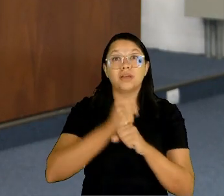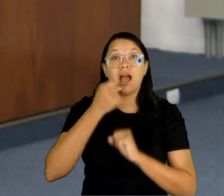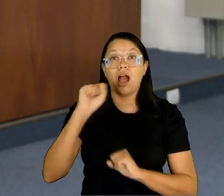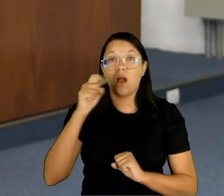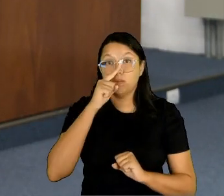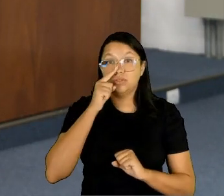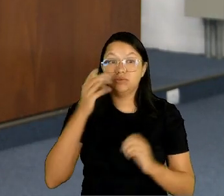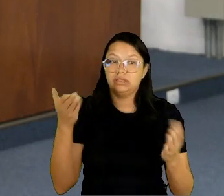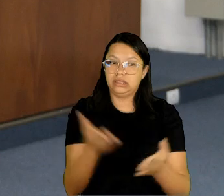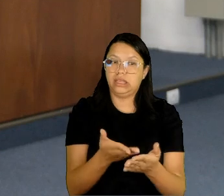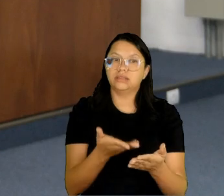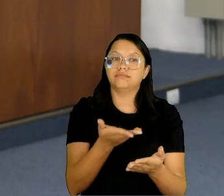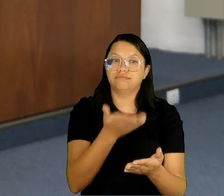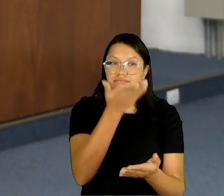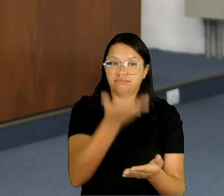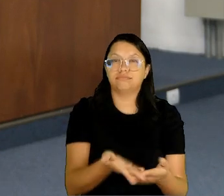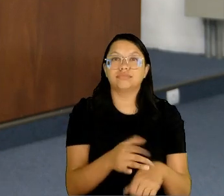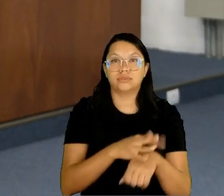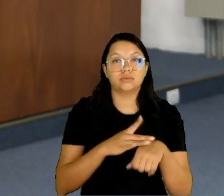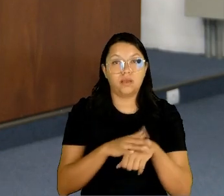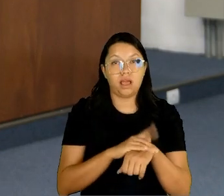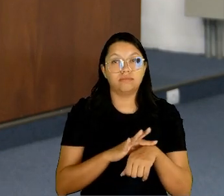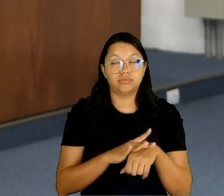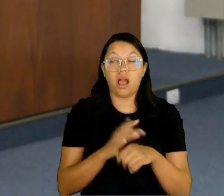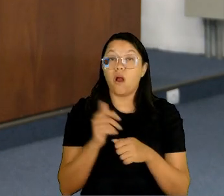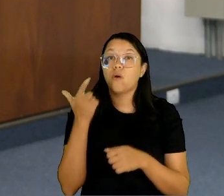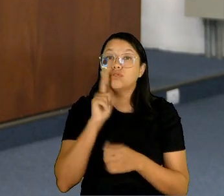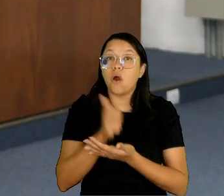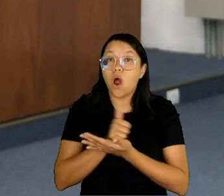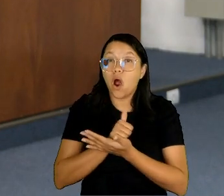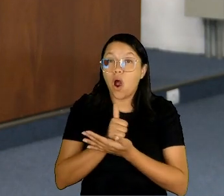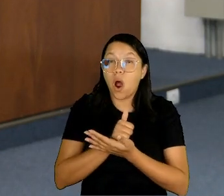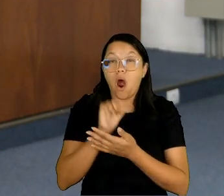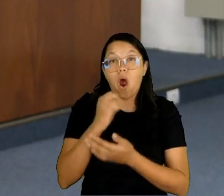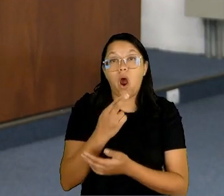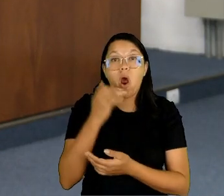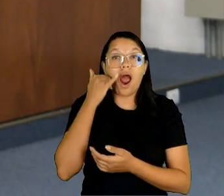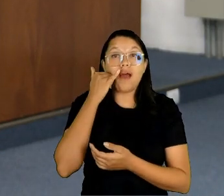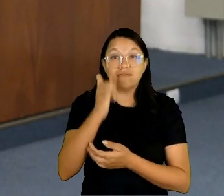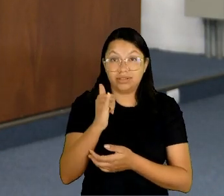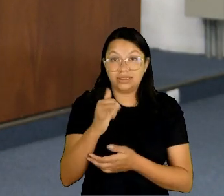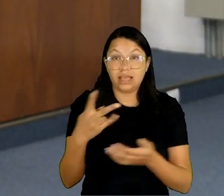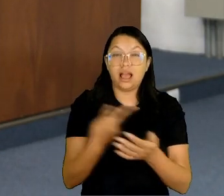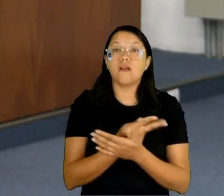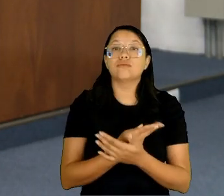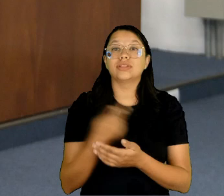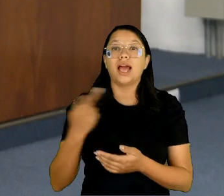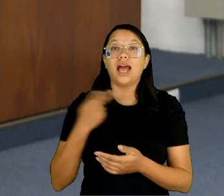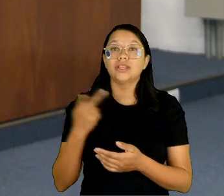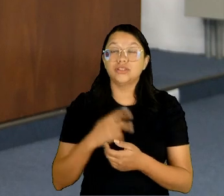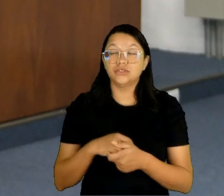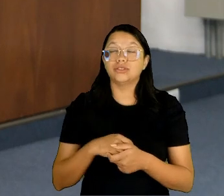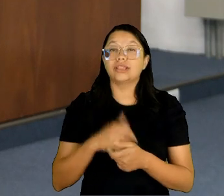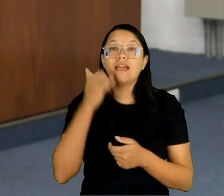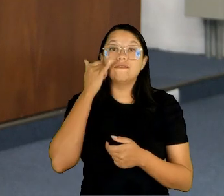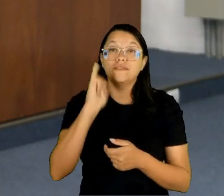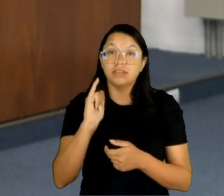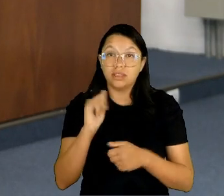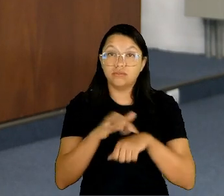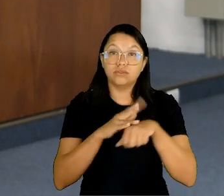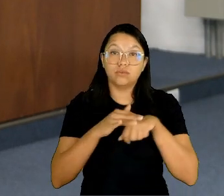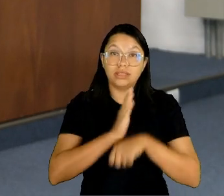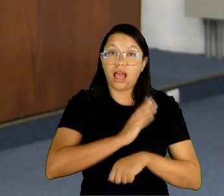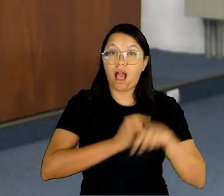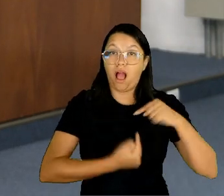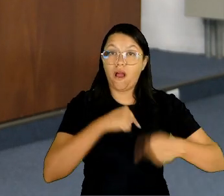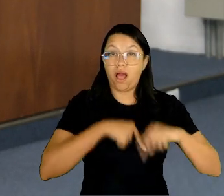risco, maior o risco desse paciente. E a gente conseguindo controlar os fatores de risco ou prevenir, evitar que ele aconteça, a gente está prevenindo